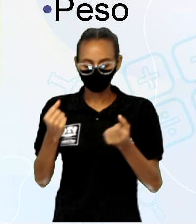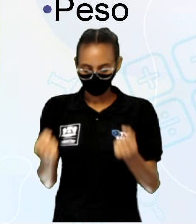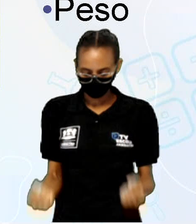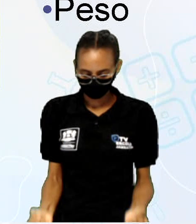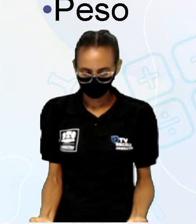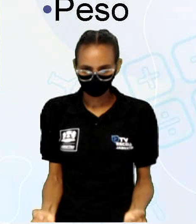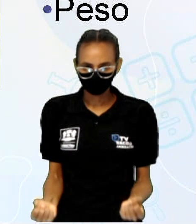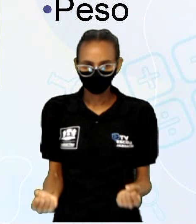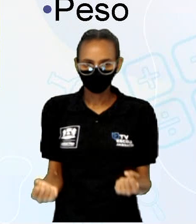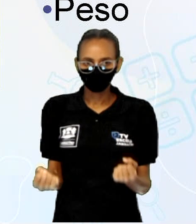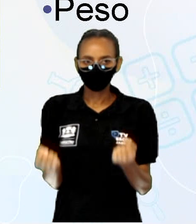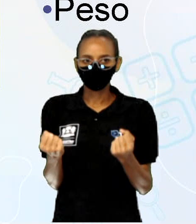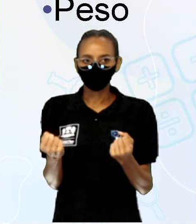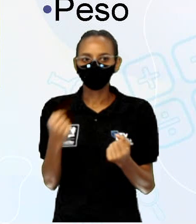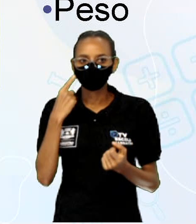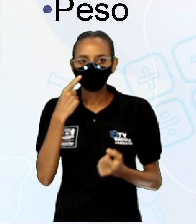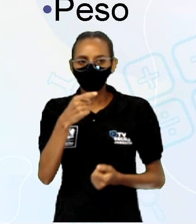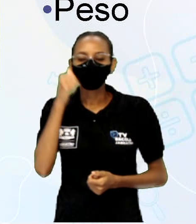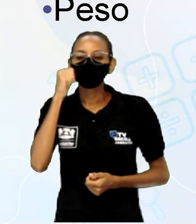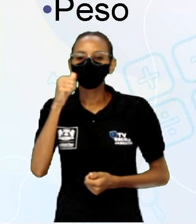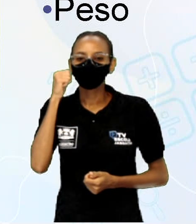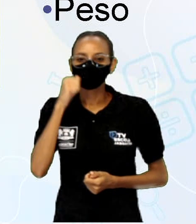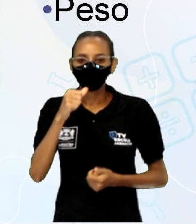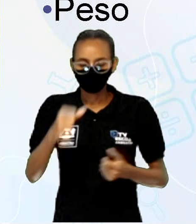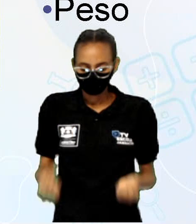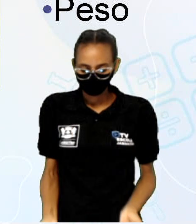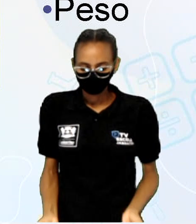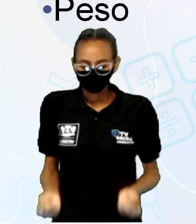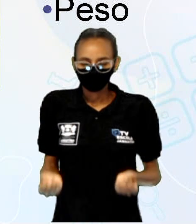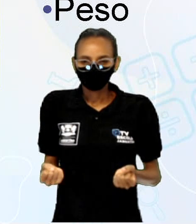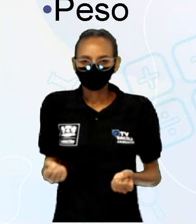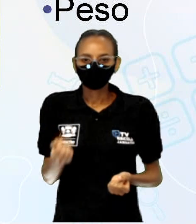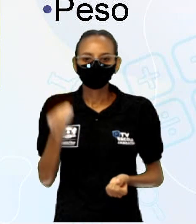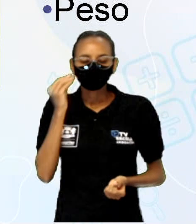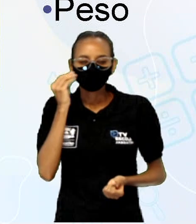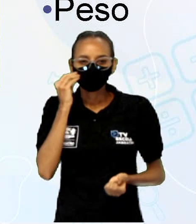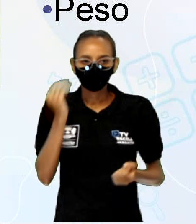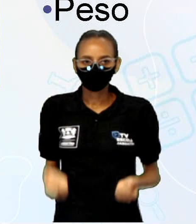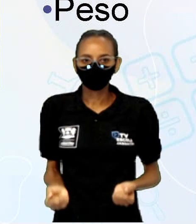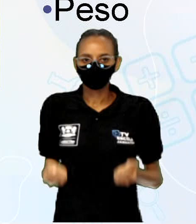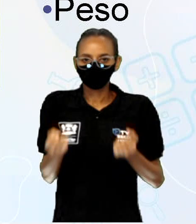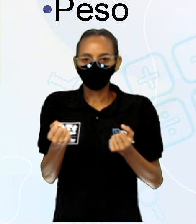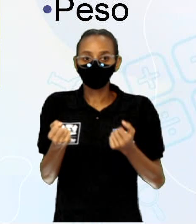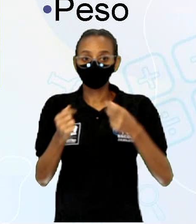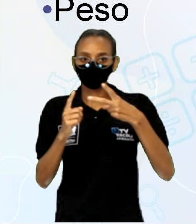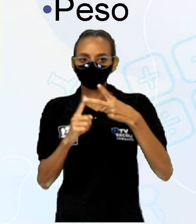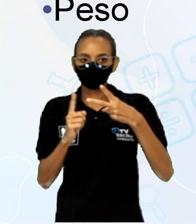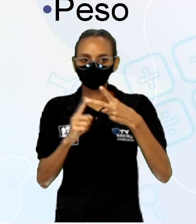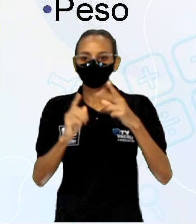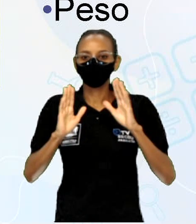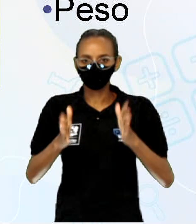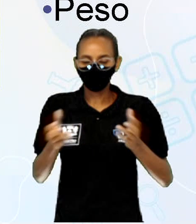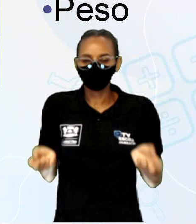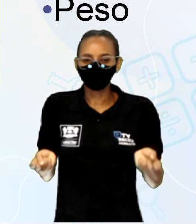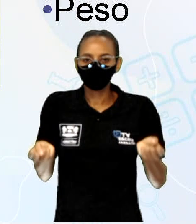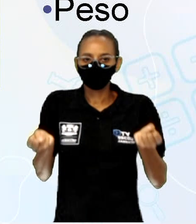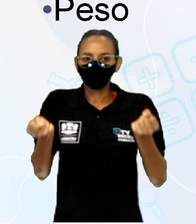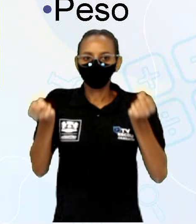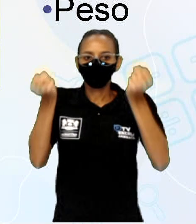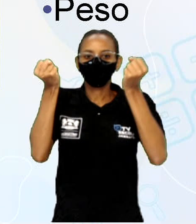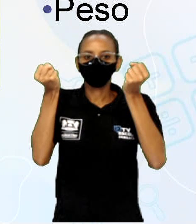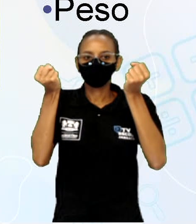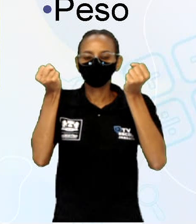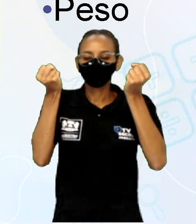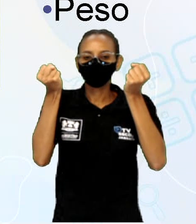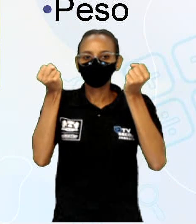imagem, acima, a mulher está levantando, tentando levantar e tirar o peso. A segunda imagem ele já tira do solo, né, levanta